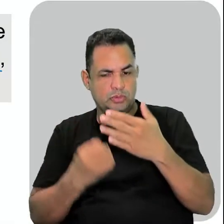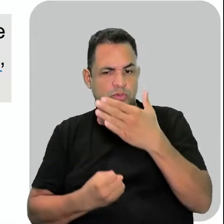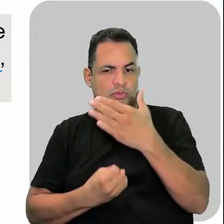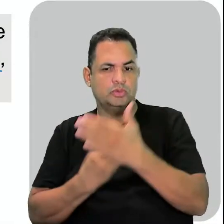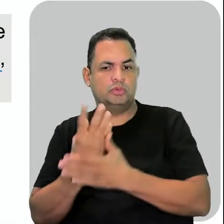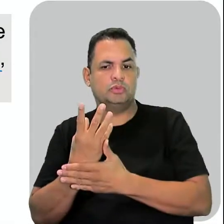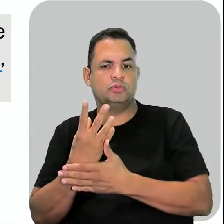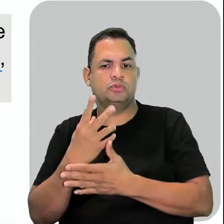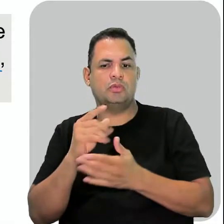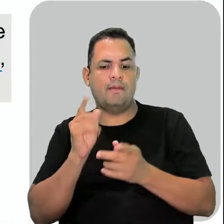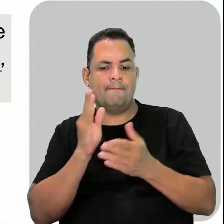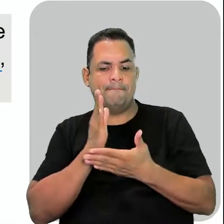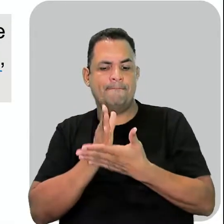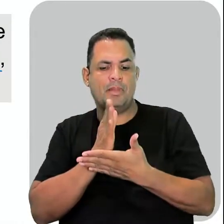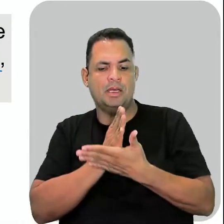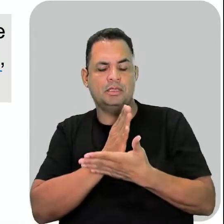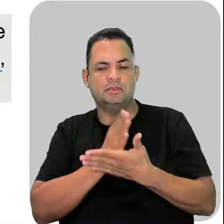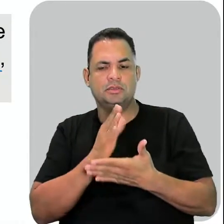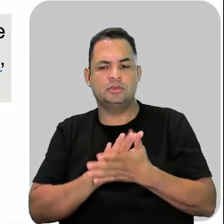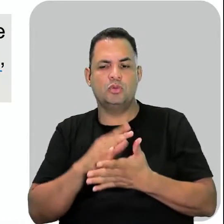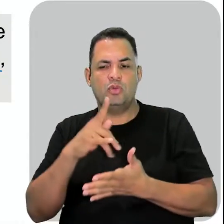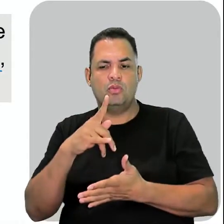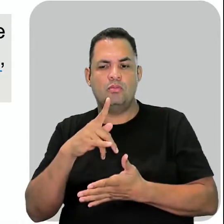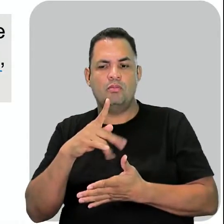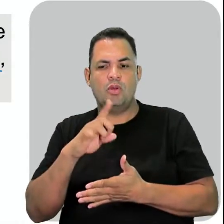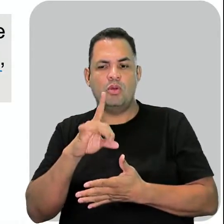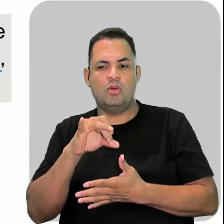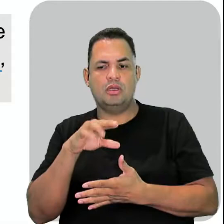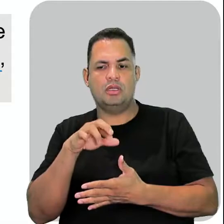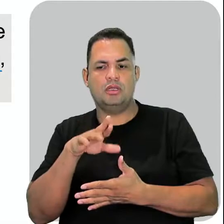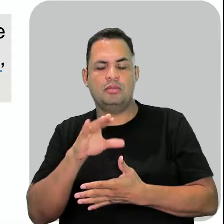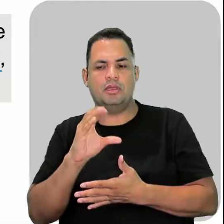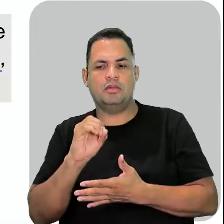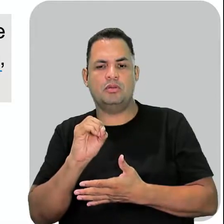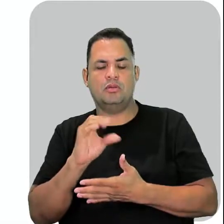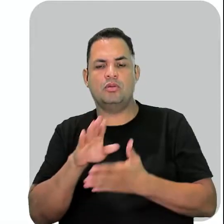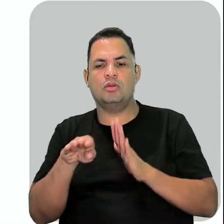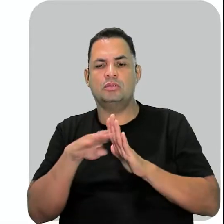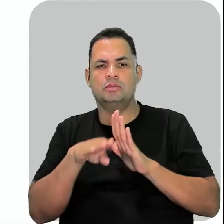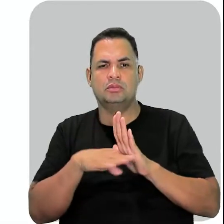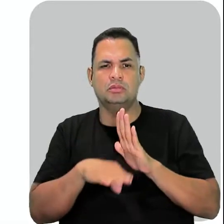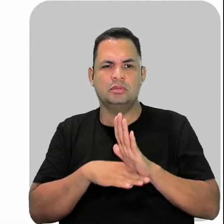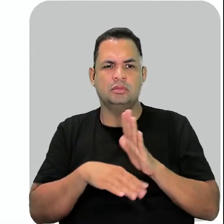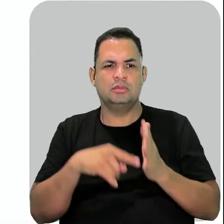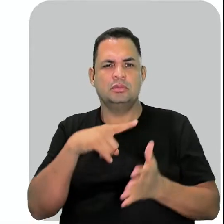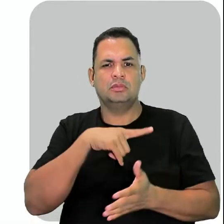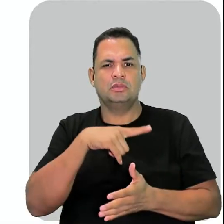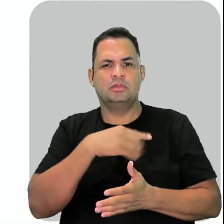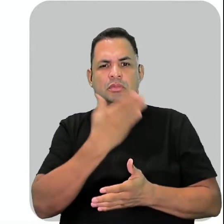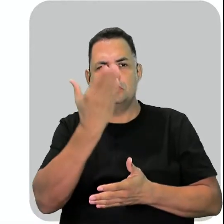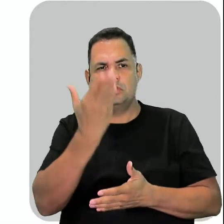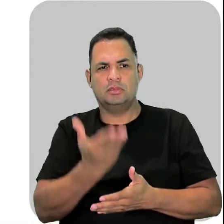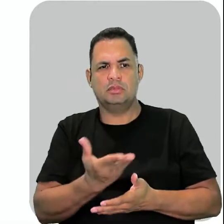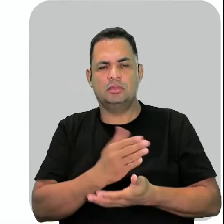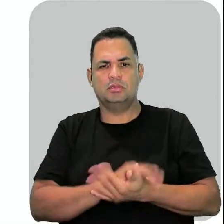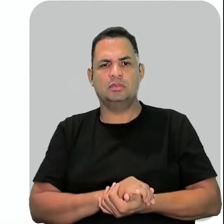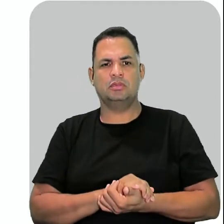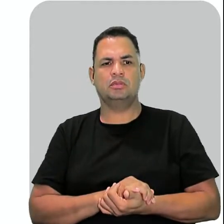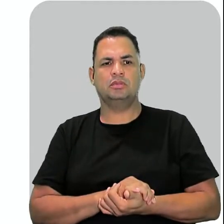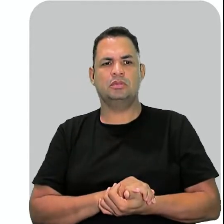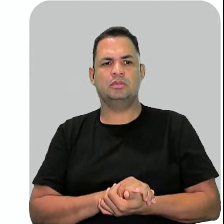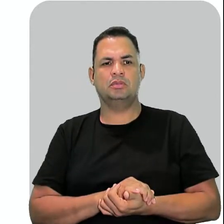parte do polímero, né? Isso aqui, quando ela ocorre em etapas, nós temos essa situação.